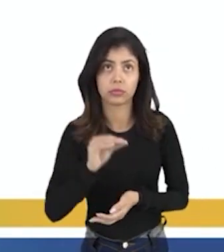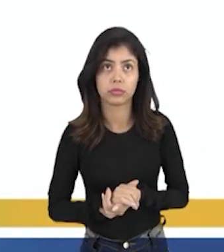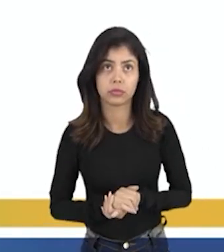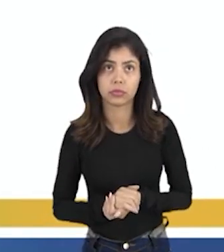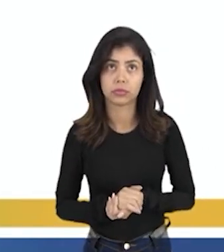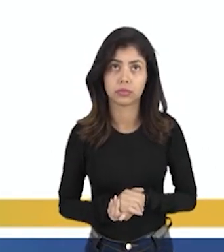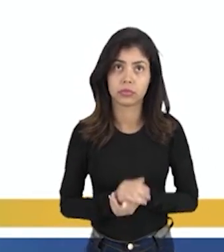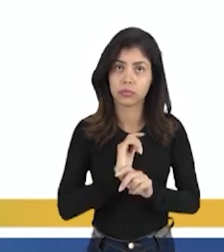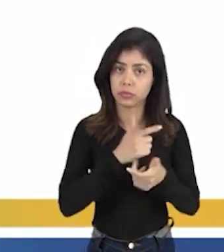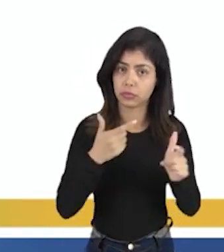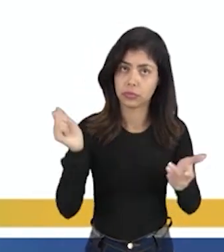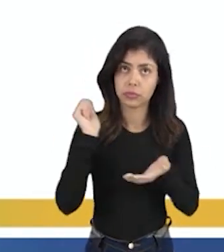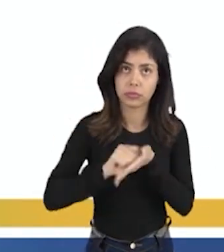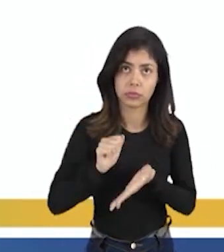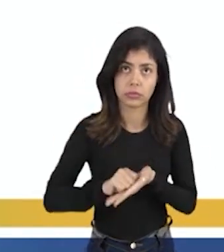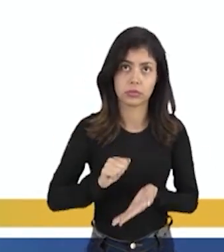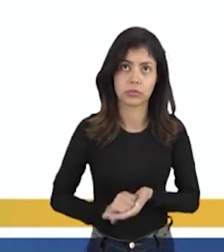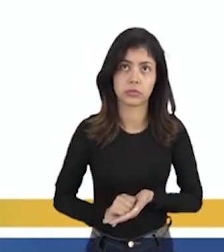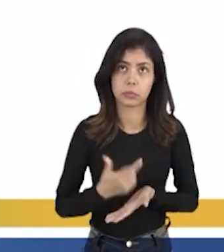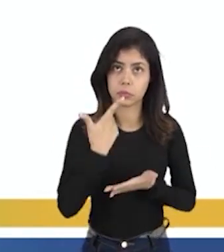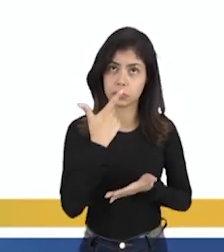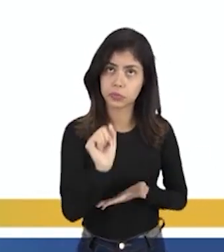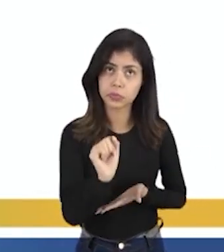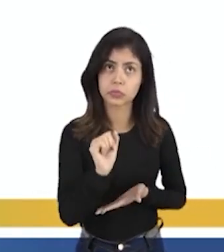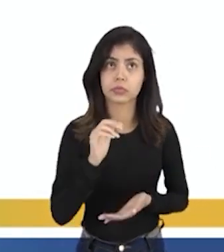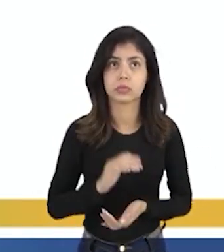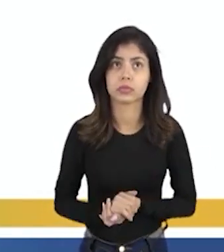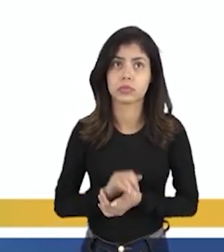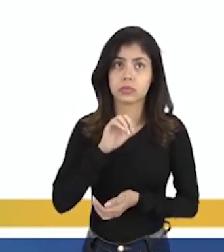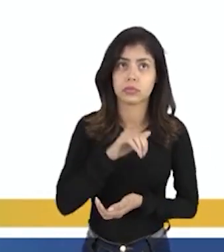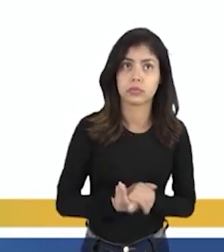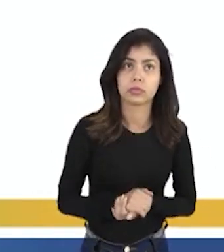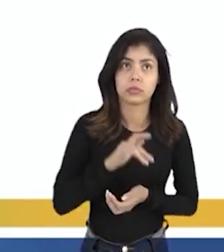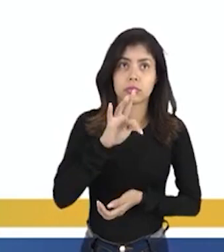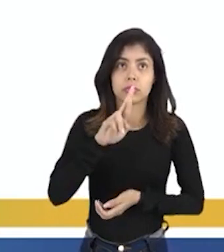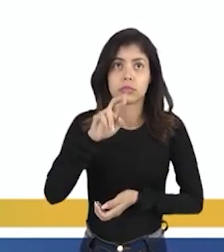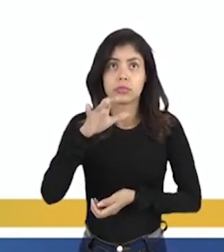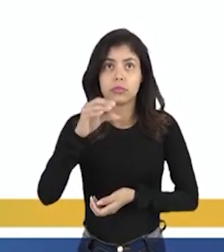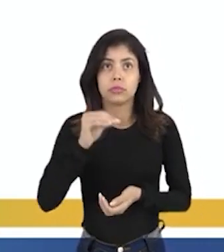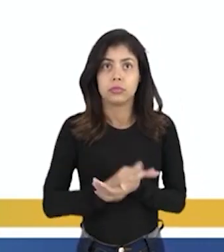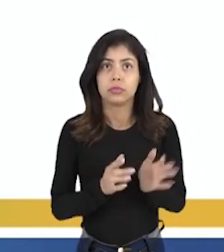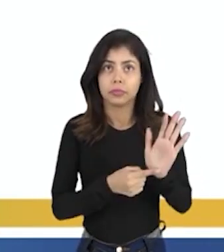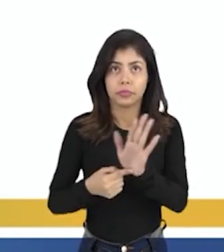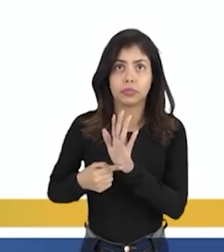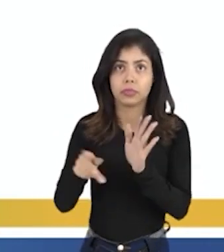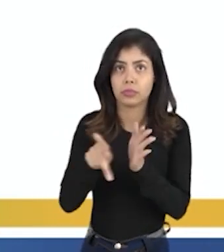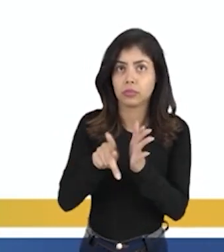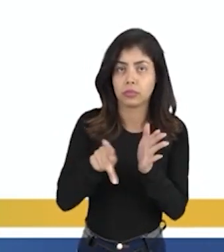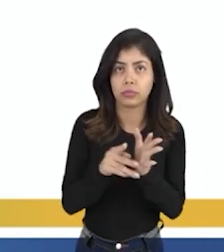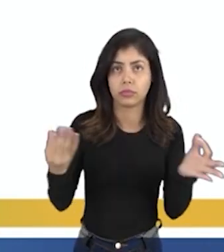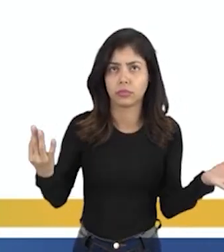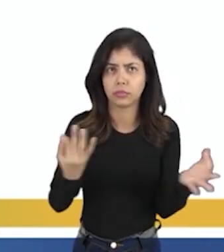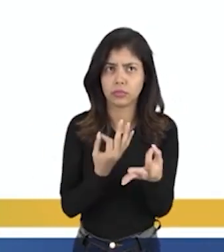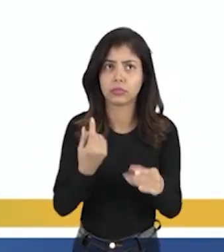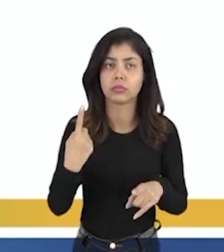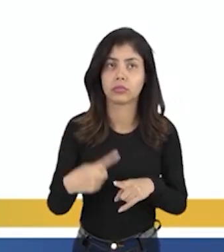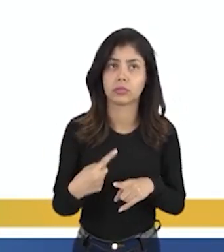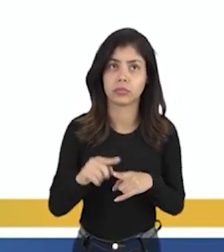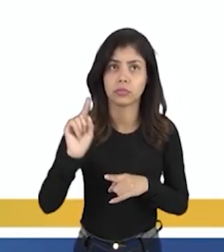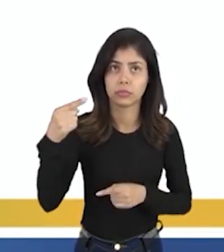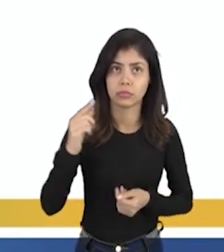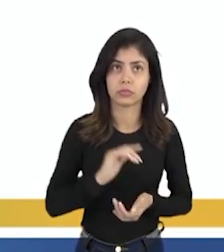normativa nas obras dos grandes escritores em cuja linguagem as classes ilustradas põem o seu ideal de